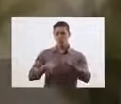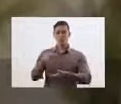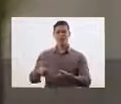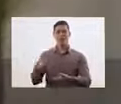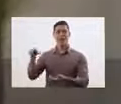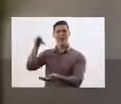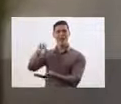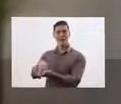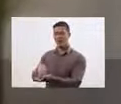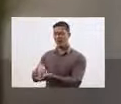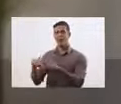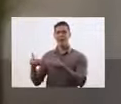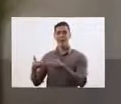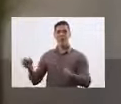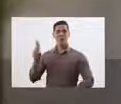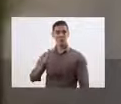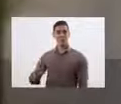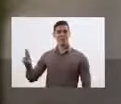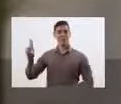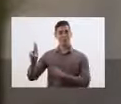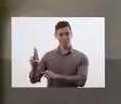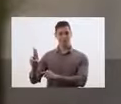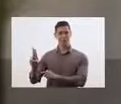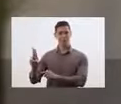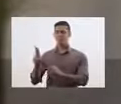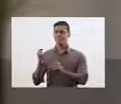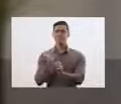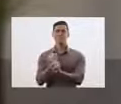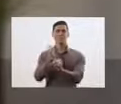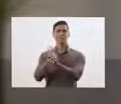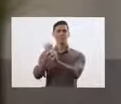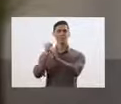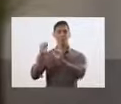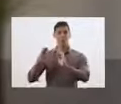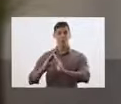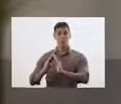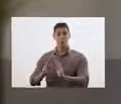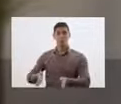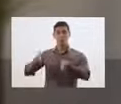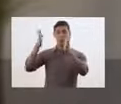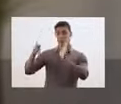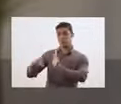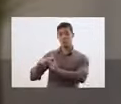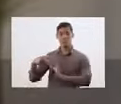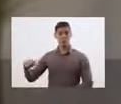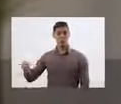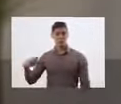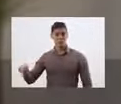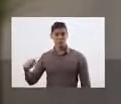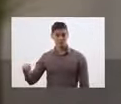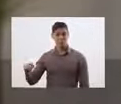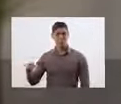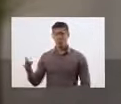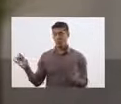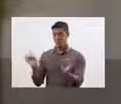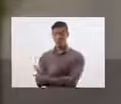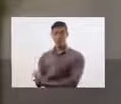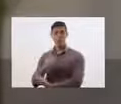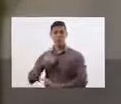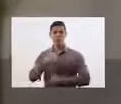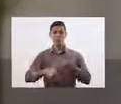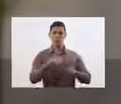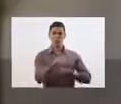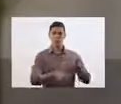consegui criar o campus da universidade, construir o prédio próprio e depois, na